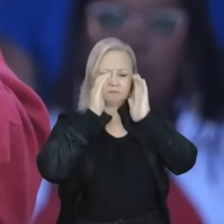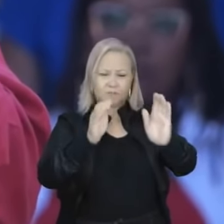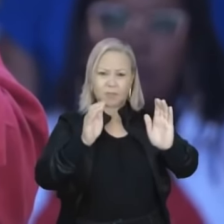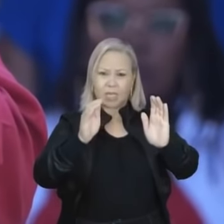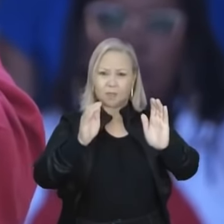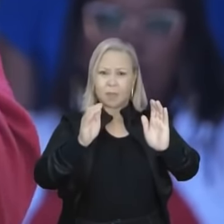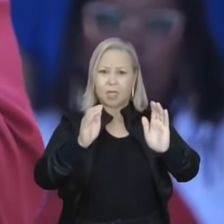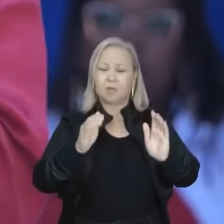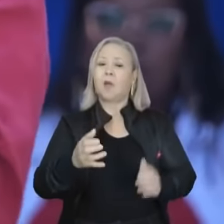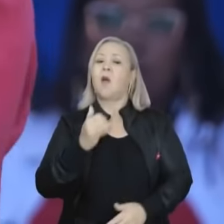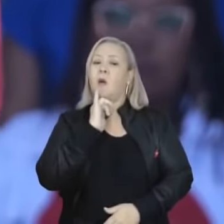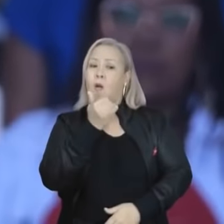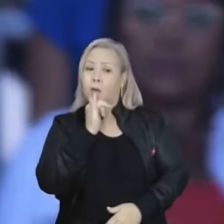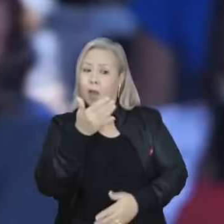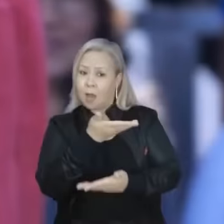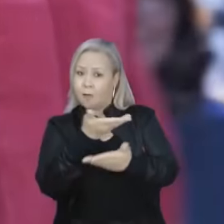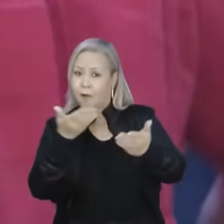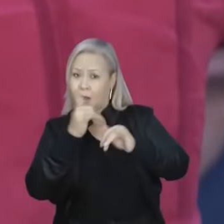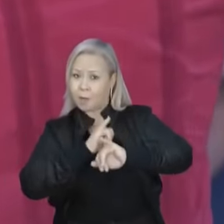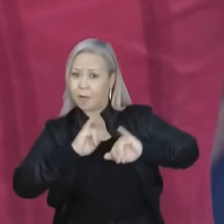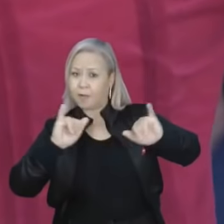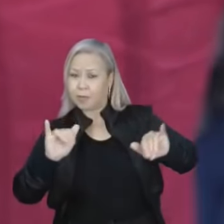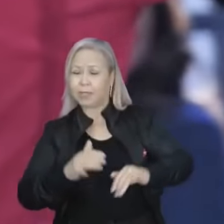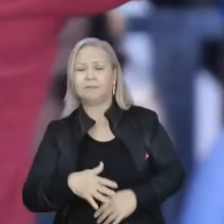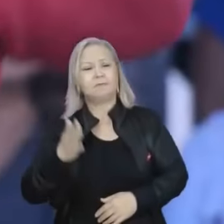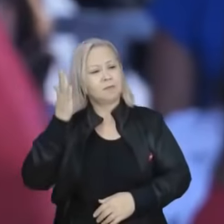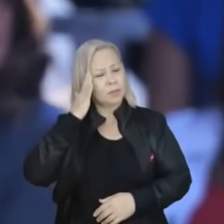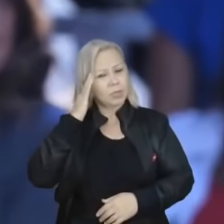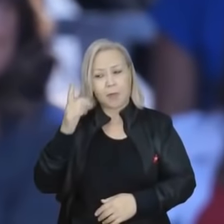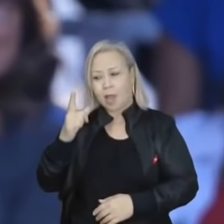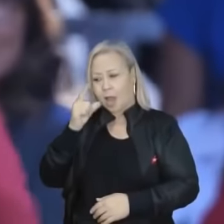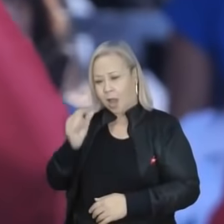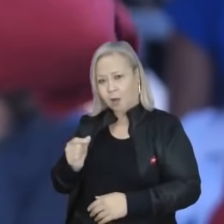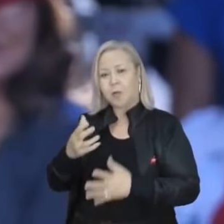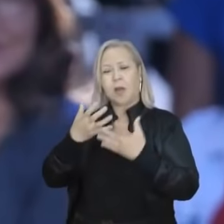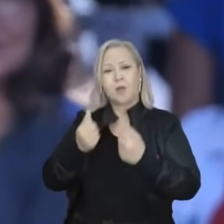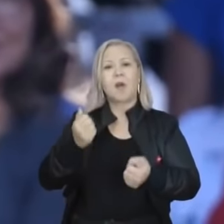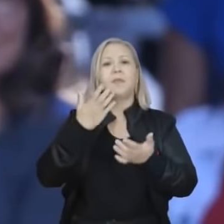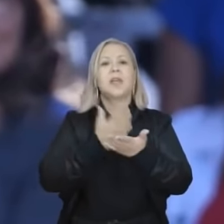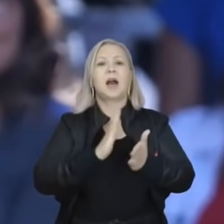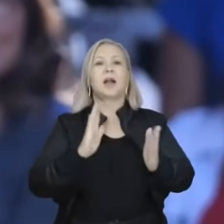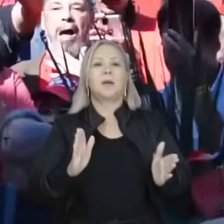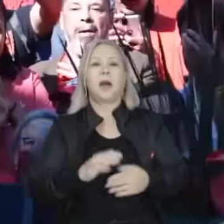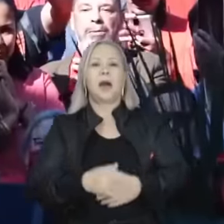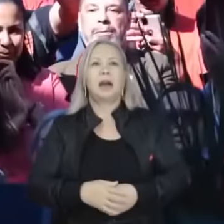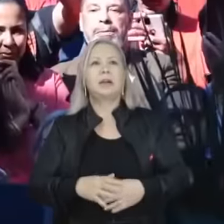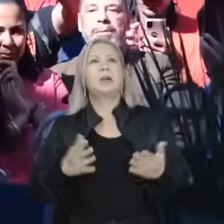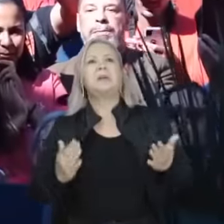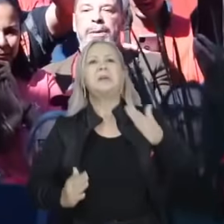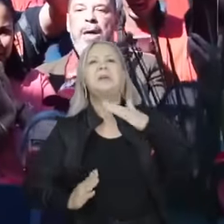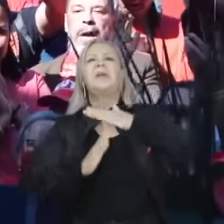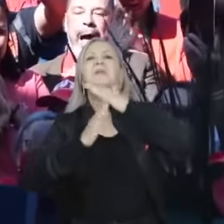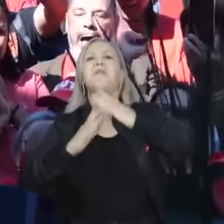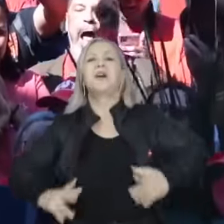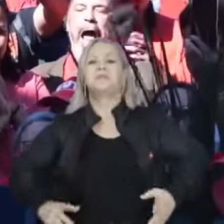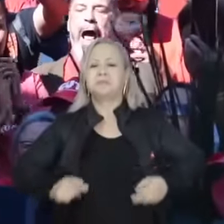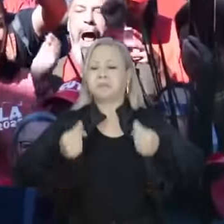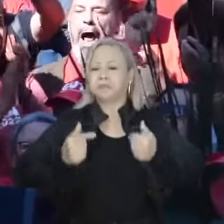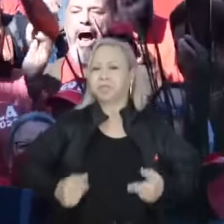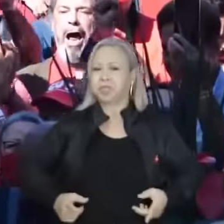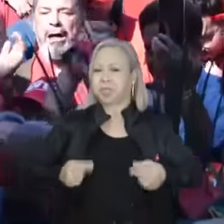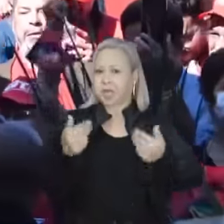vocês, pode saber desde já, Alckmin, nós vamos acabar com o tal de teto de gasto. Nós vamos